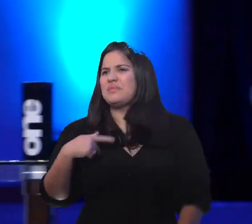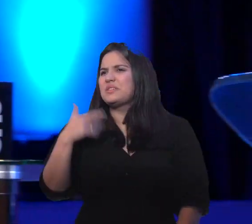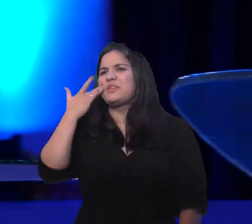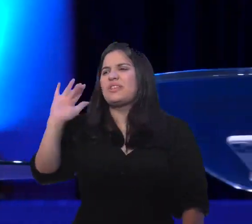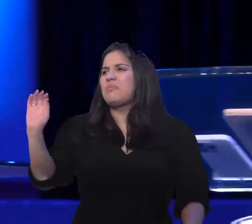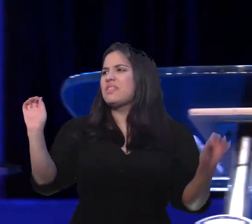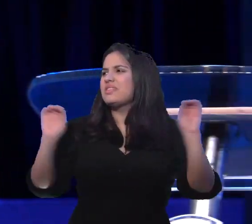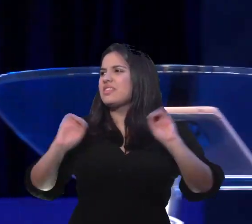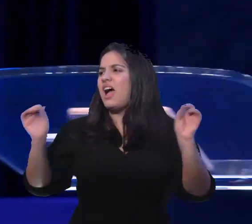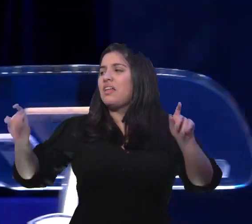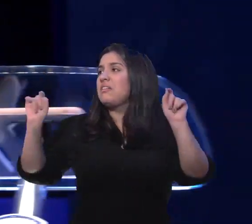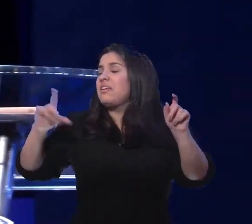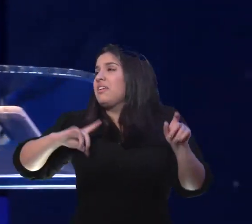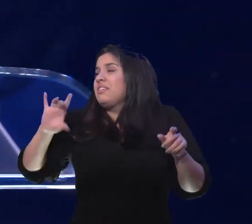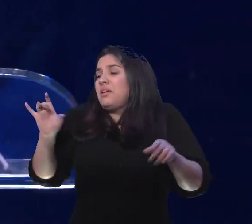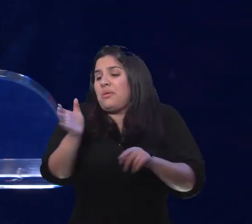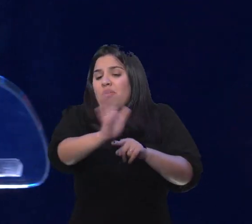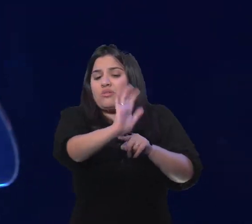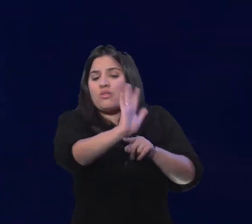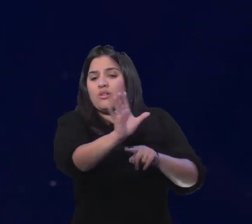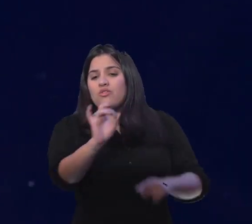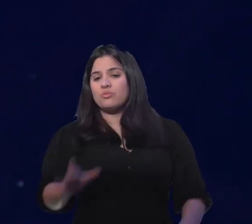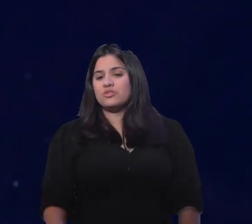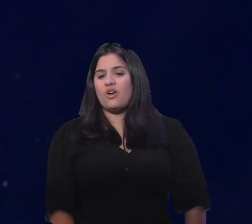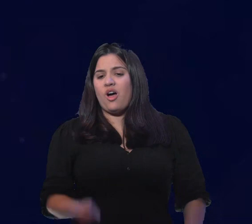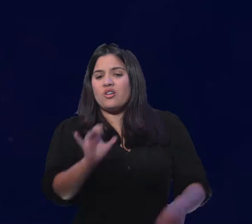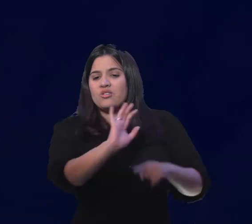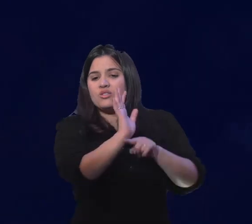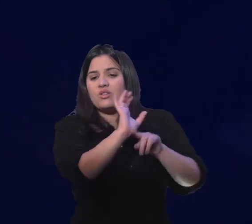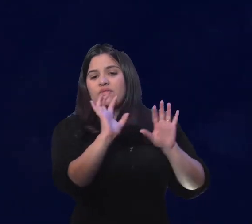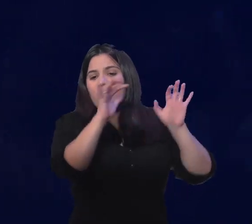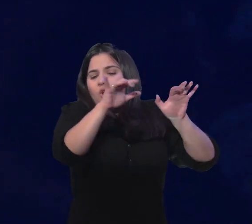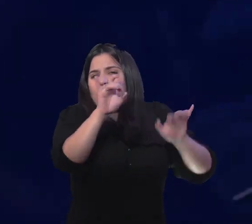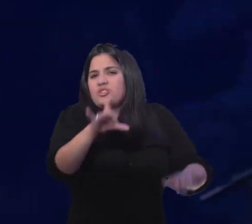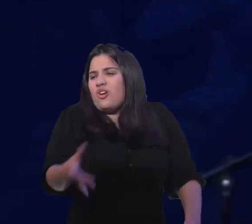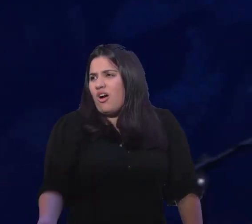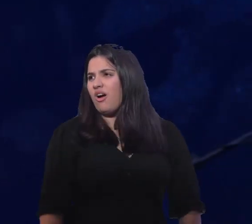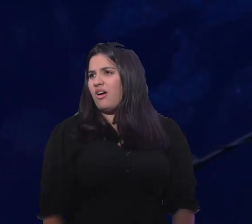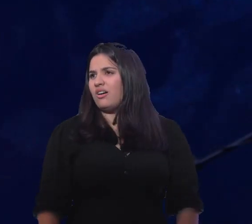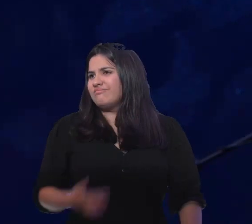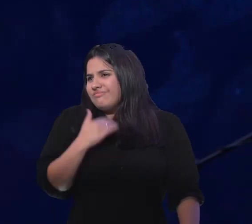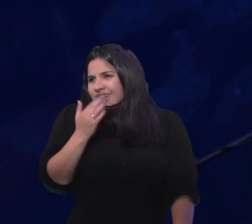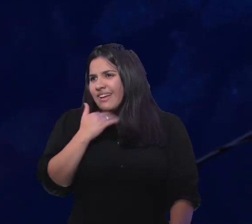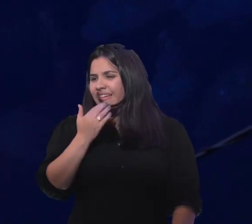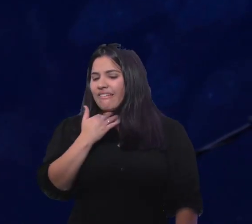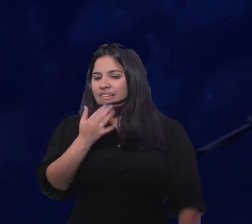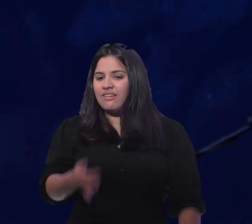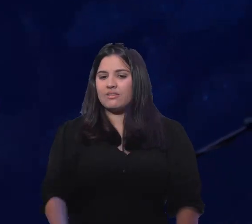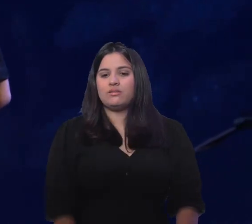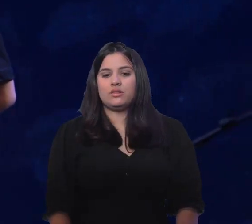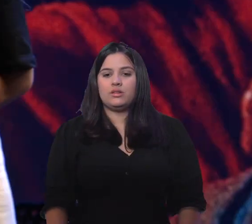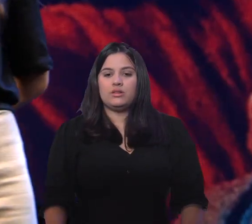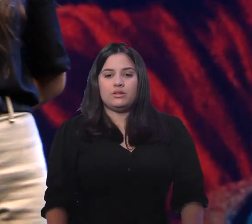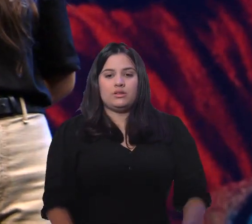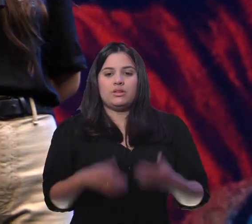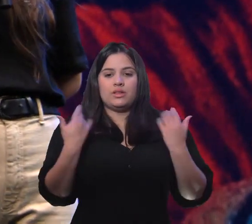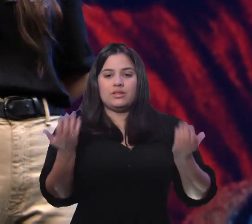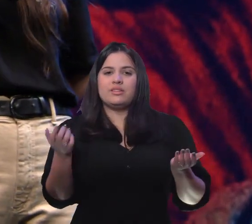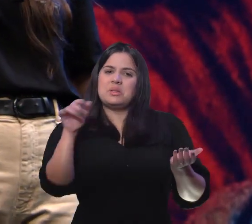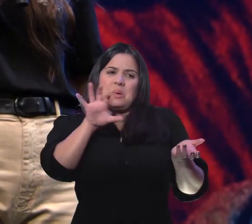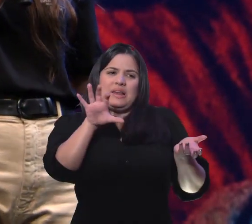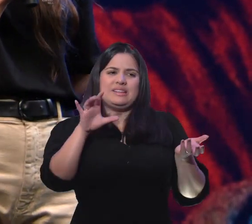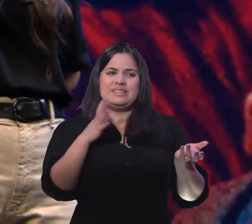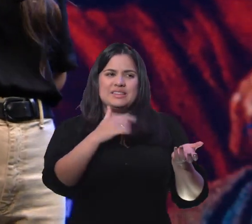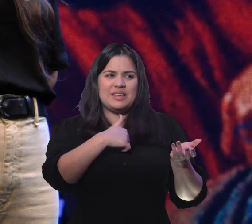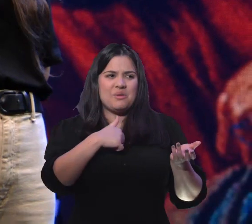nada. O que tem? Vê uma atividade paranormal, são espíritos malignos, mas e daí? Não dá nada. E assim, eu era assim o tempo